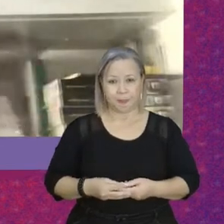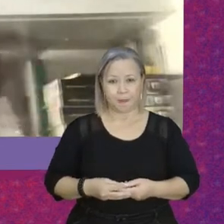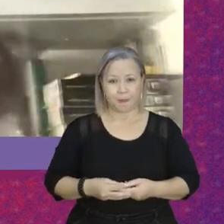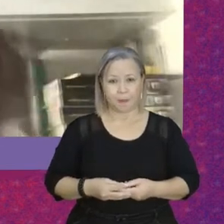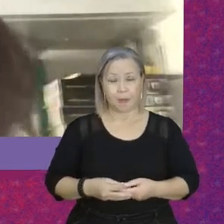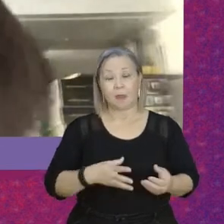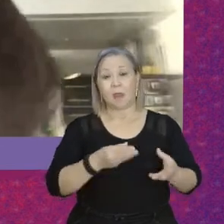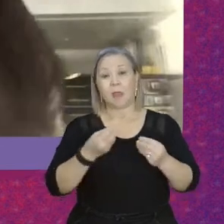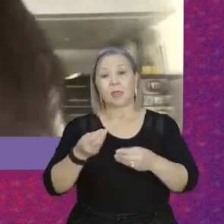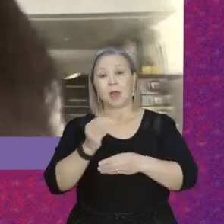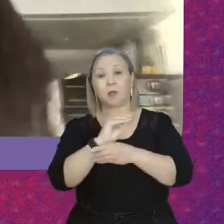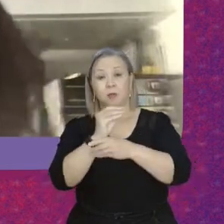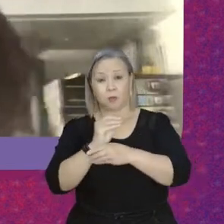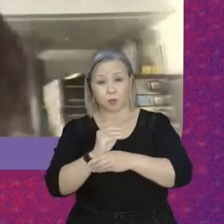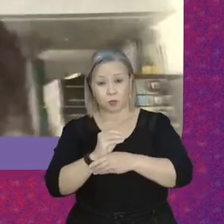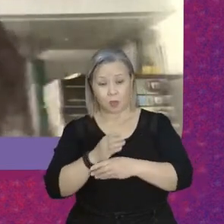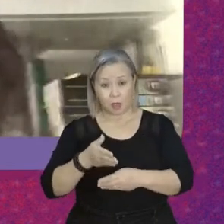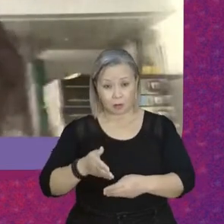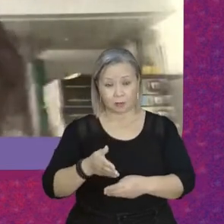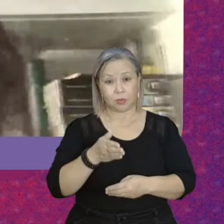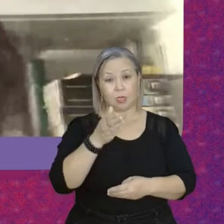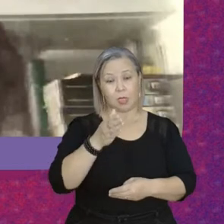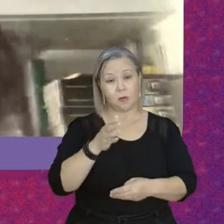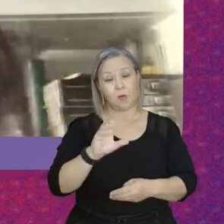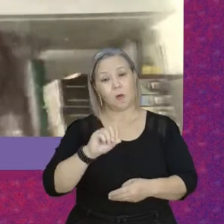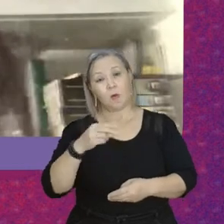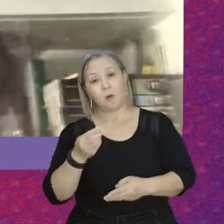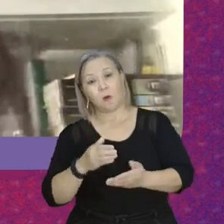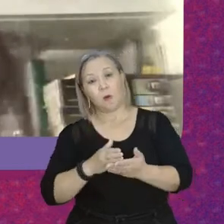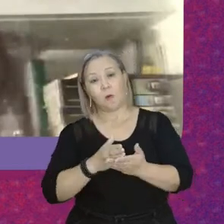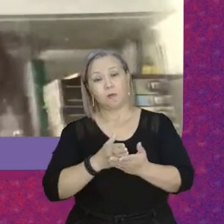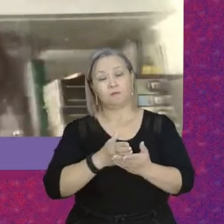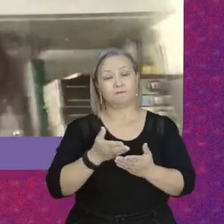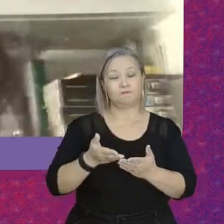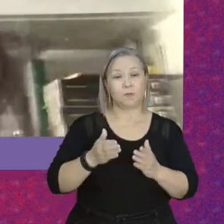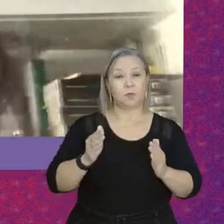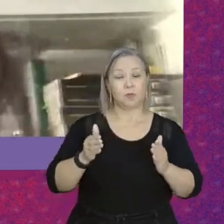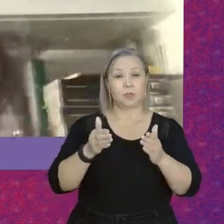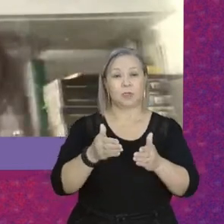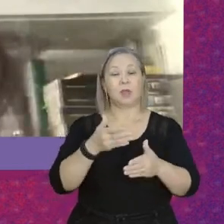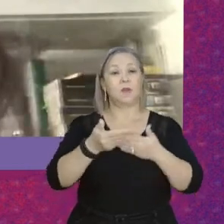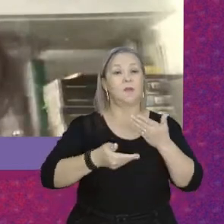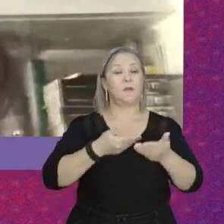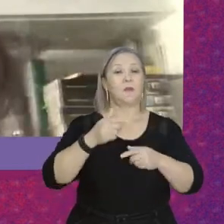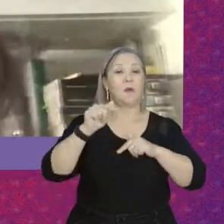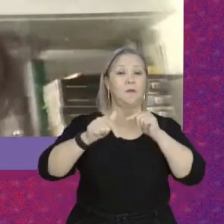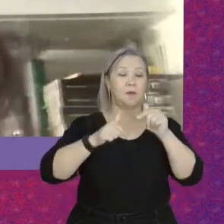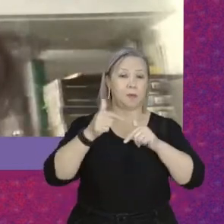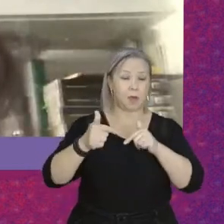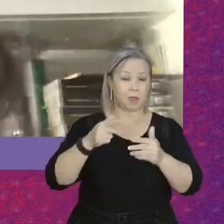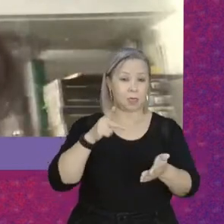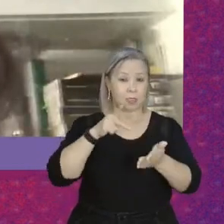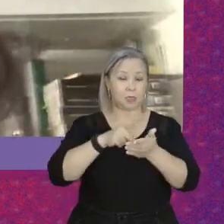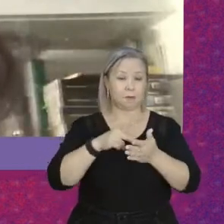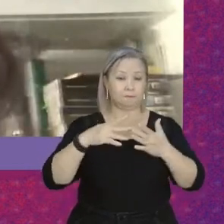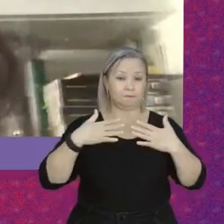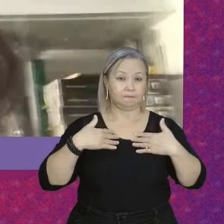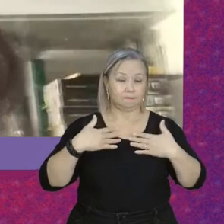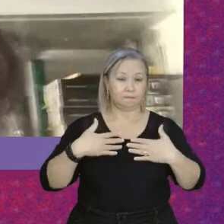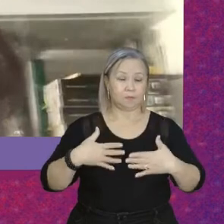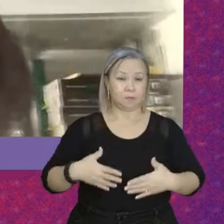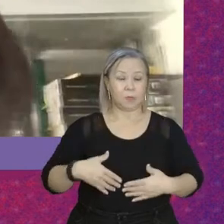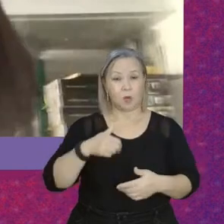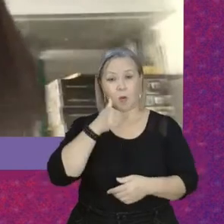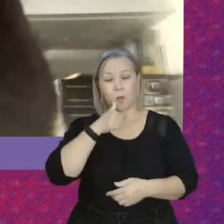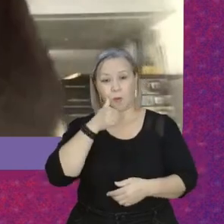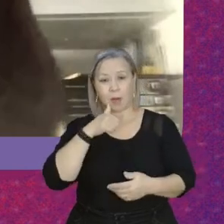tanto os cuidados diretos quanto os cuidados indiretos envolvem o trabalho, em geral realizado por mulheres,